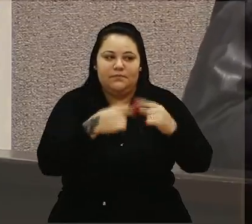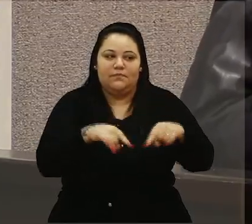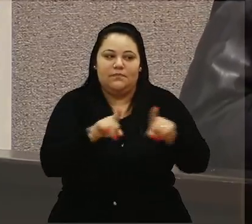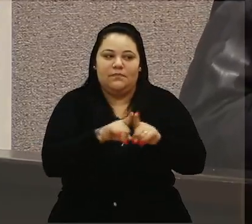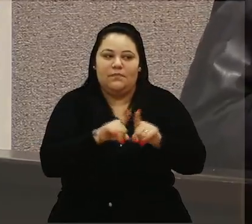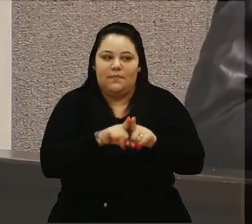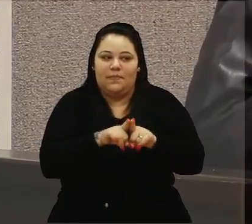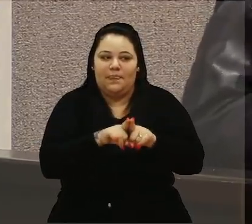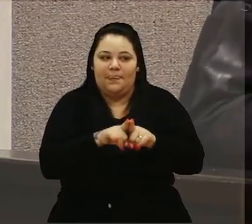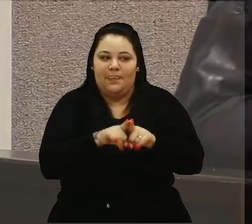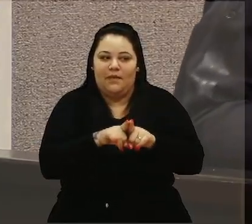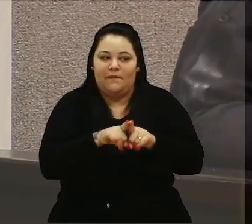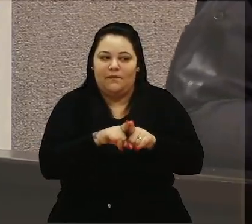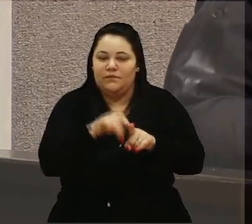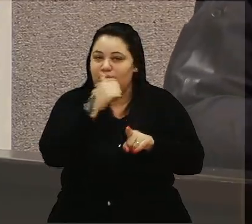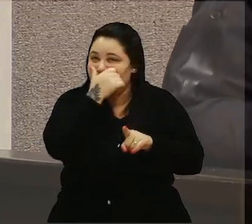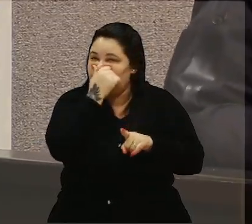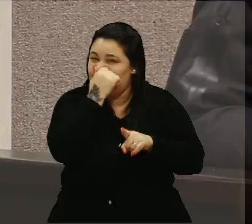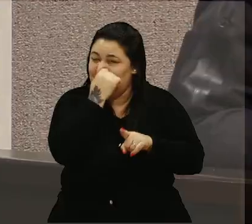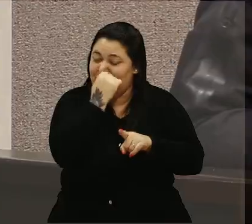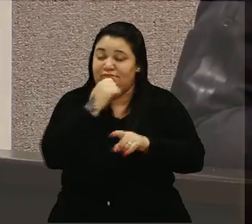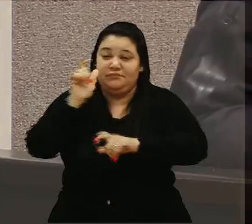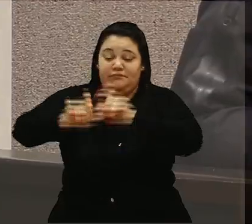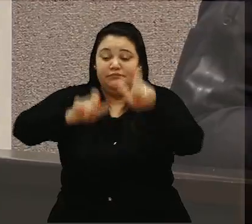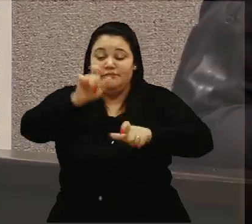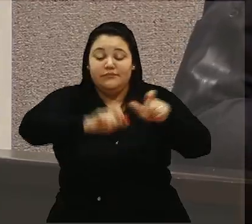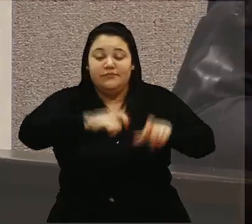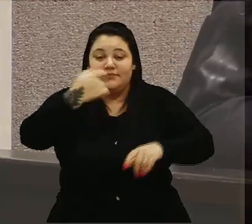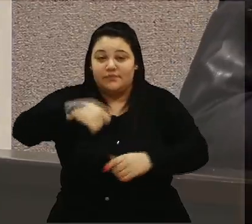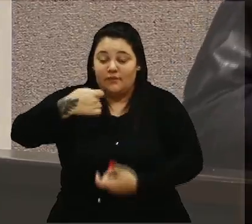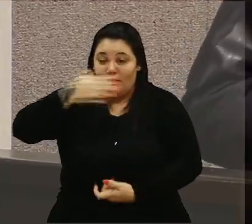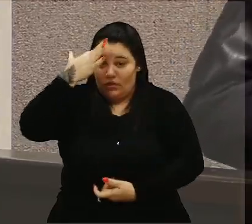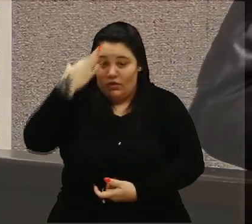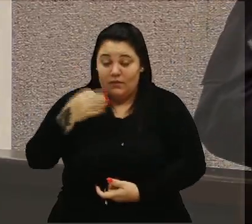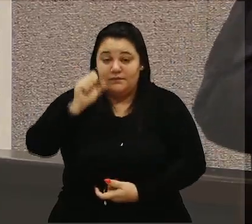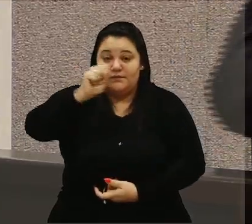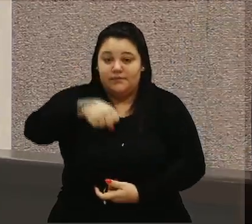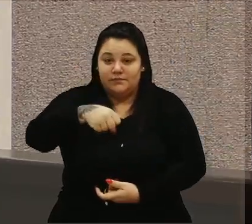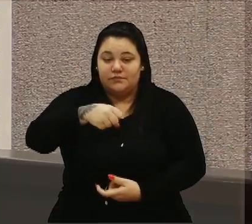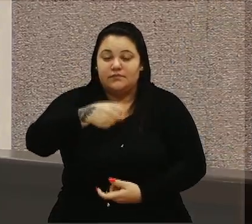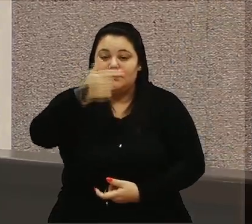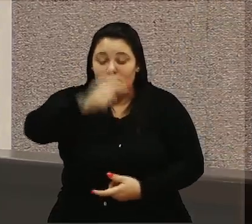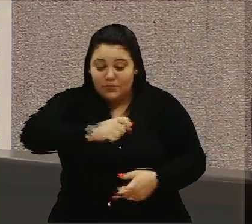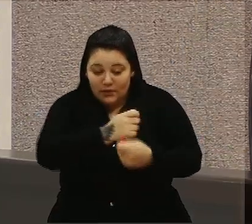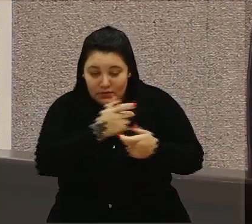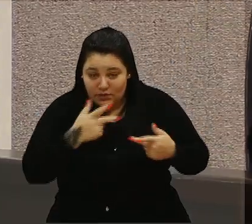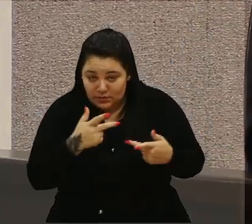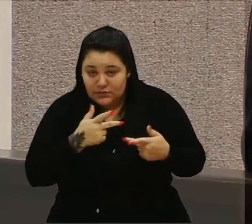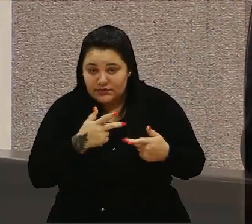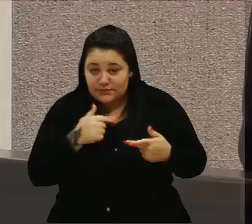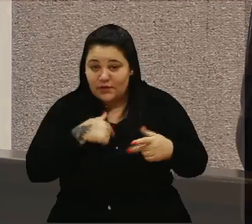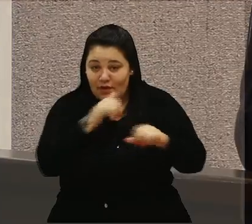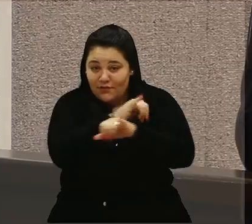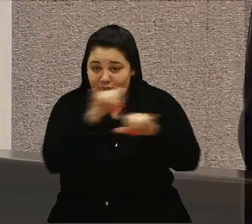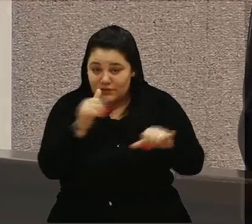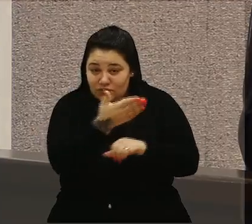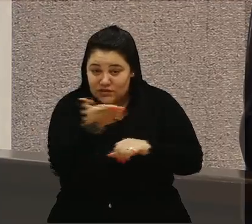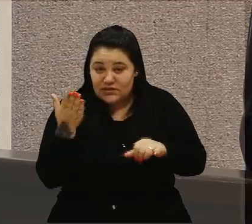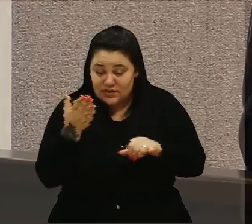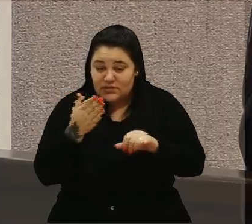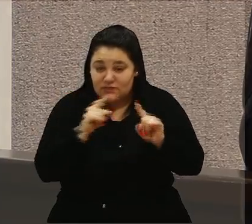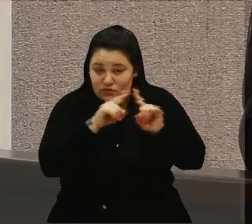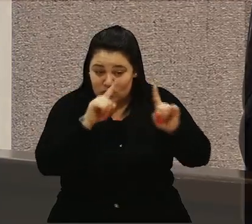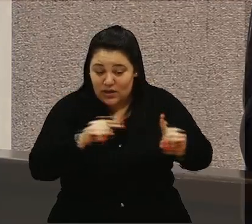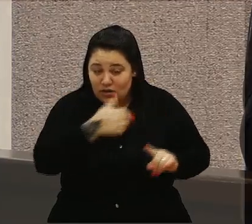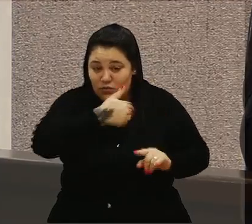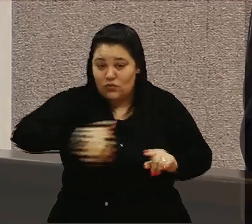só isso. É isso que as pessoas têm que entender e ter na sua mente. Outra coisa, fica o recado aqui aos servidores públicos que estão